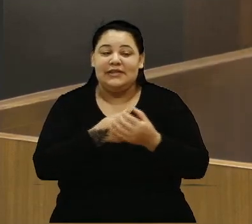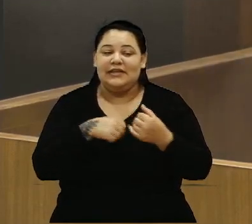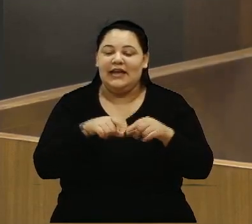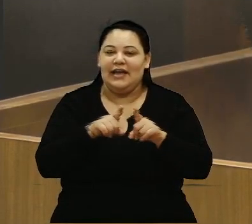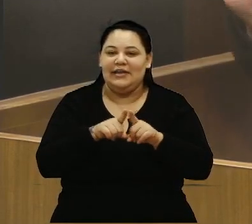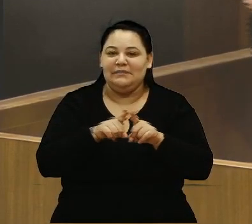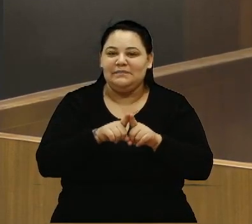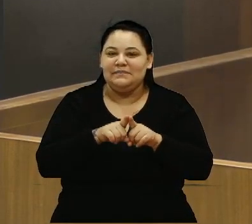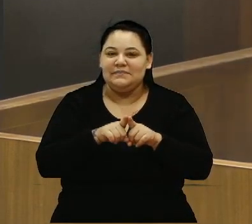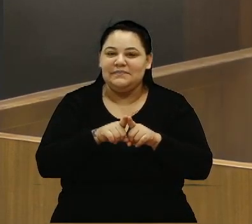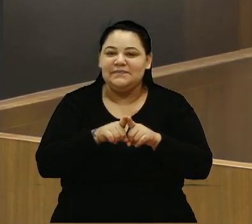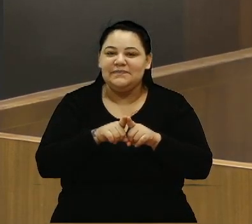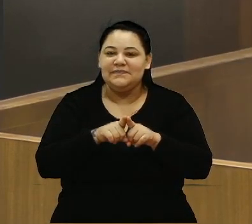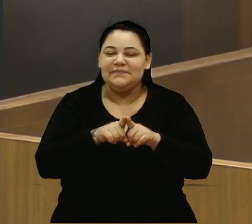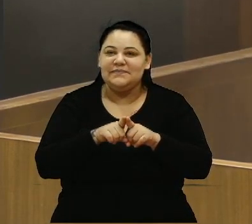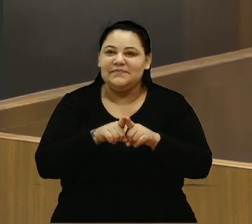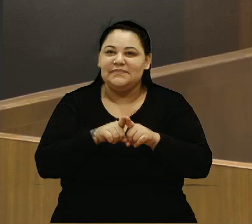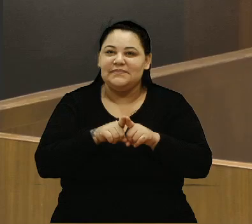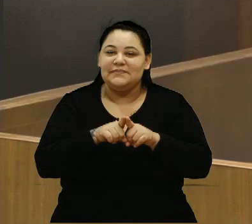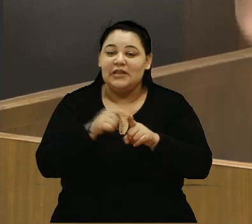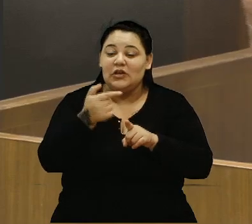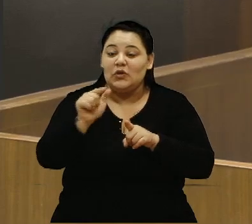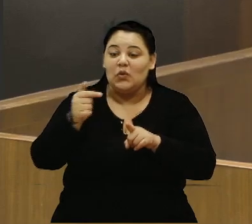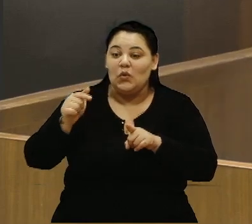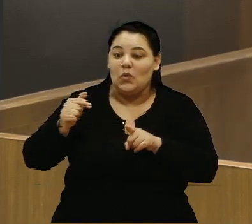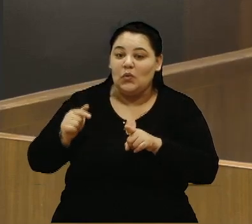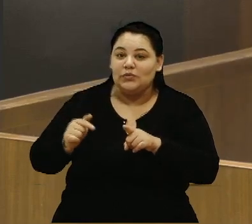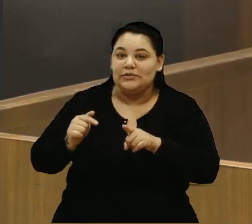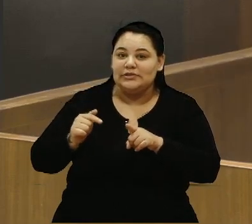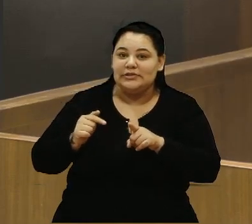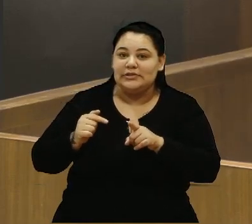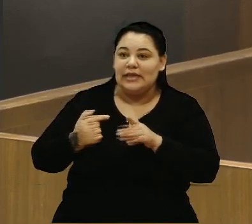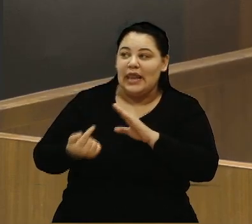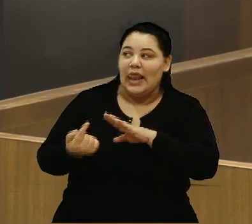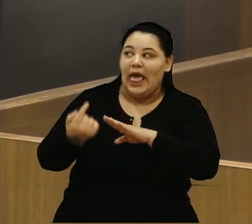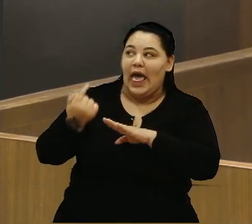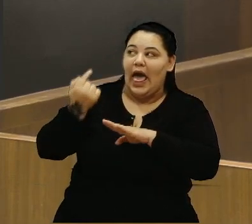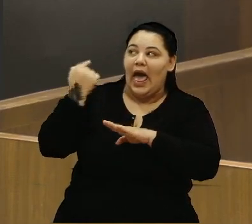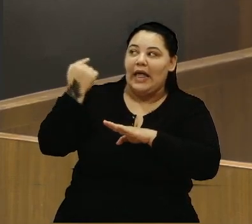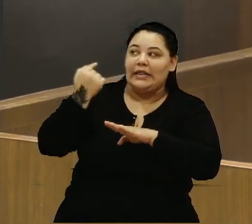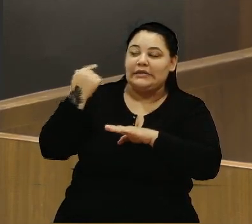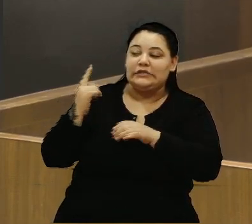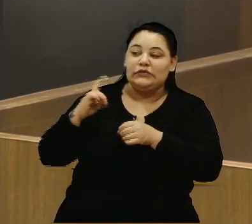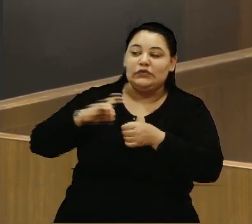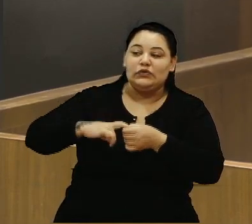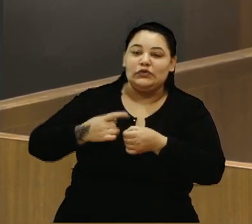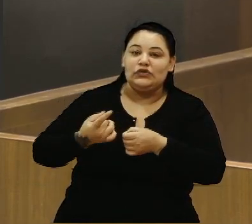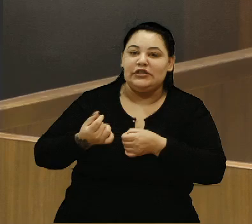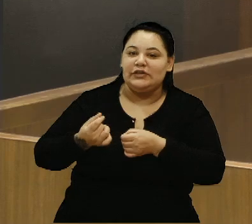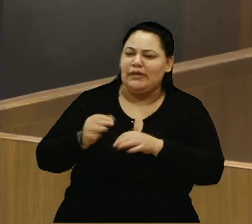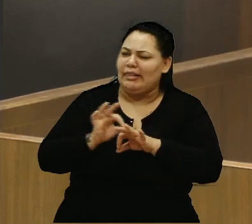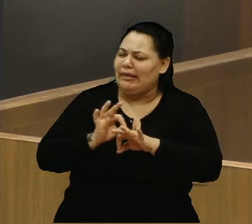e tantas outras no passado que devolveram o dinheiro. Ninguém devolve dinheiro se não roubou.